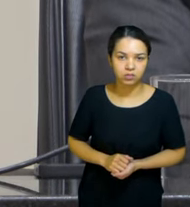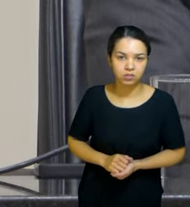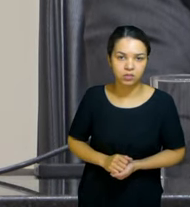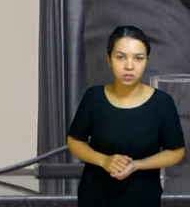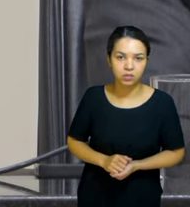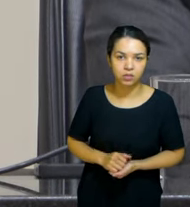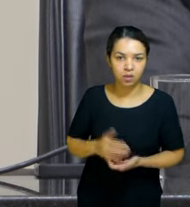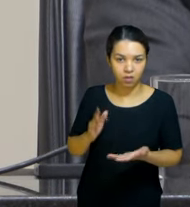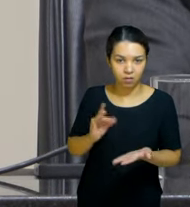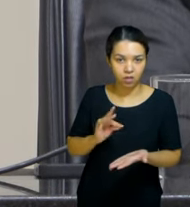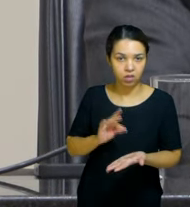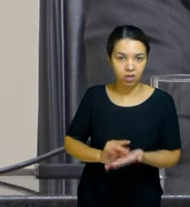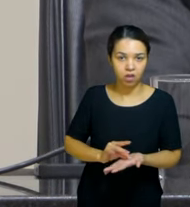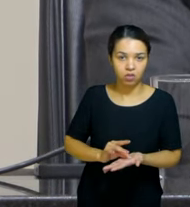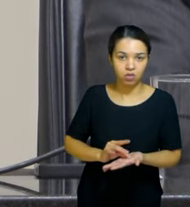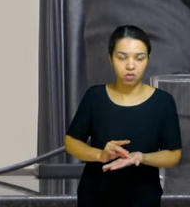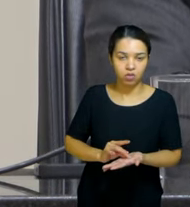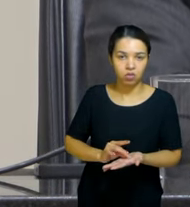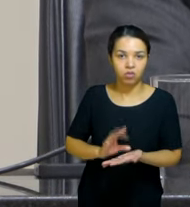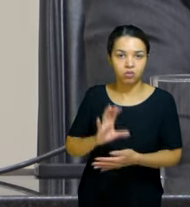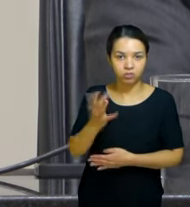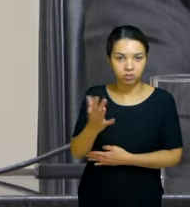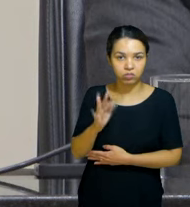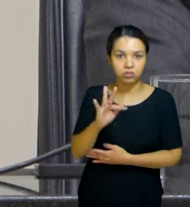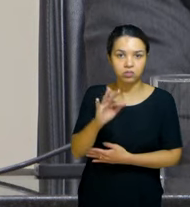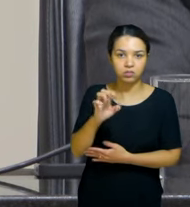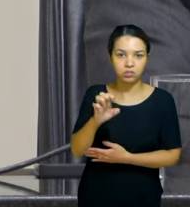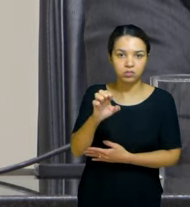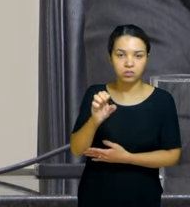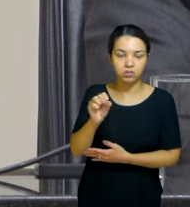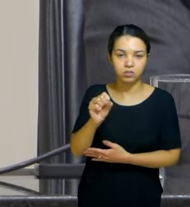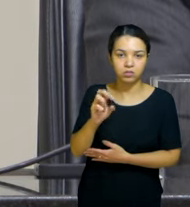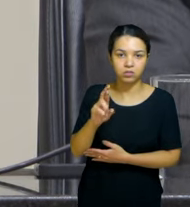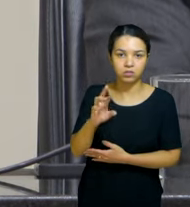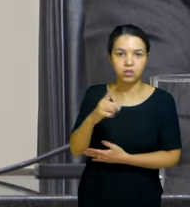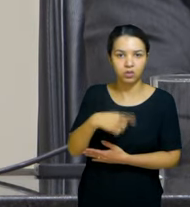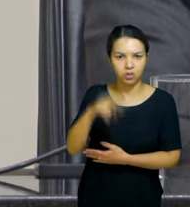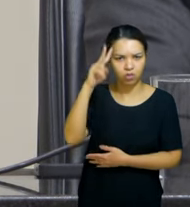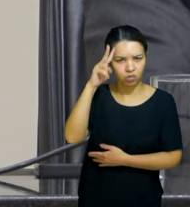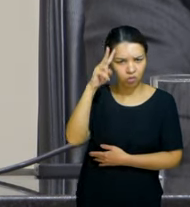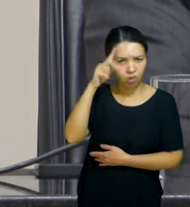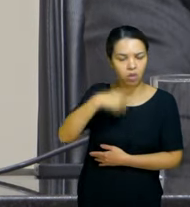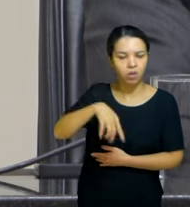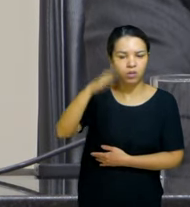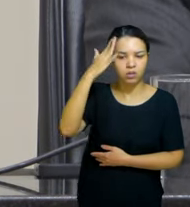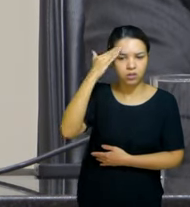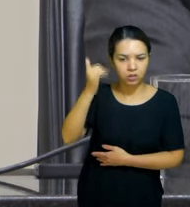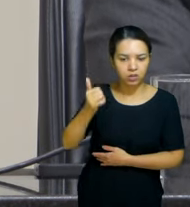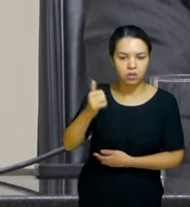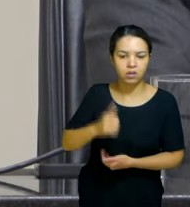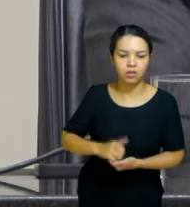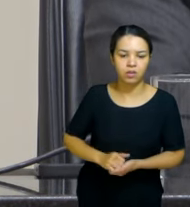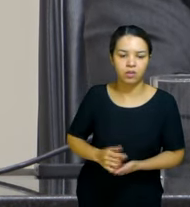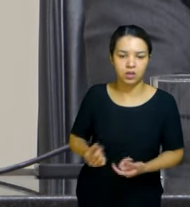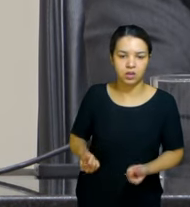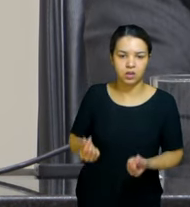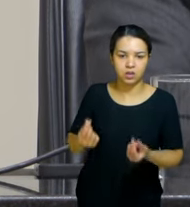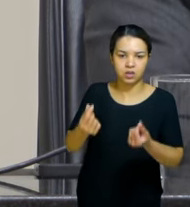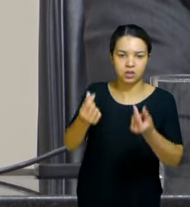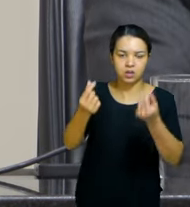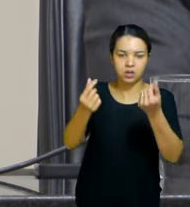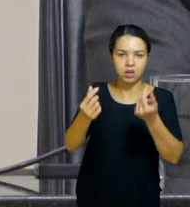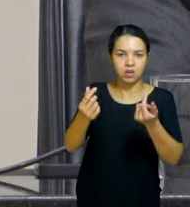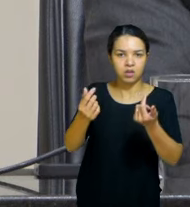a realidade da FESPORT. O histórico da FESPORT, todo mundo sabe aqui, nós passamos... Teve gente que enriqueceu na FESPORT em governos